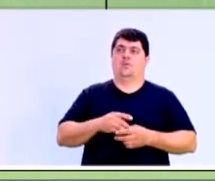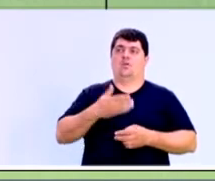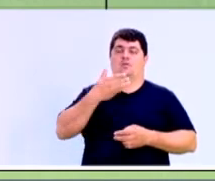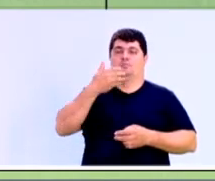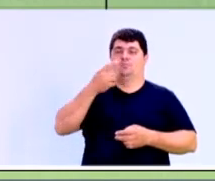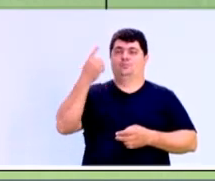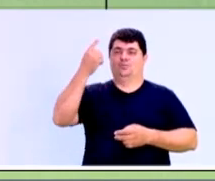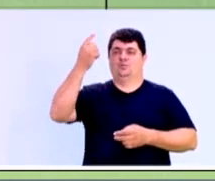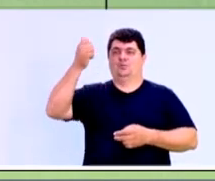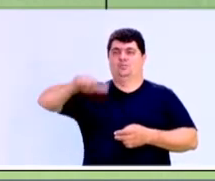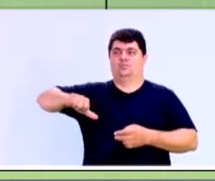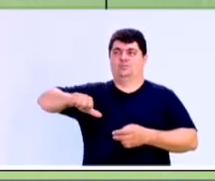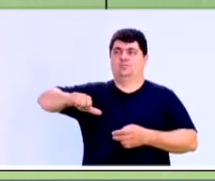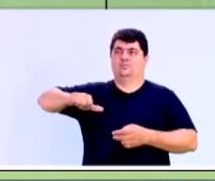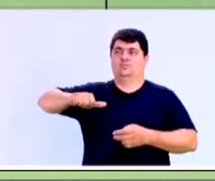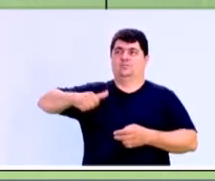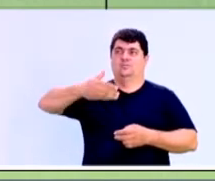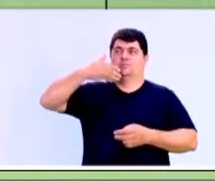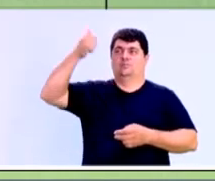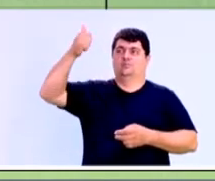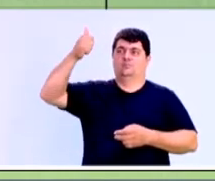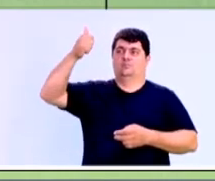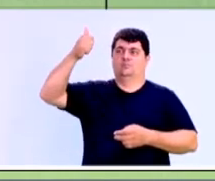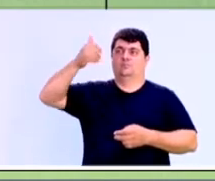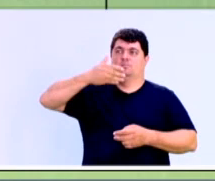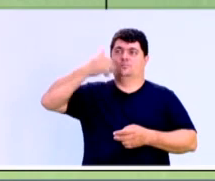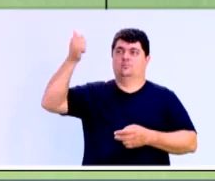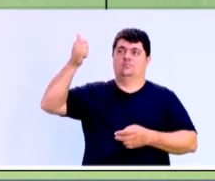né? Melhorou